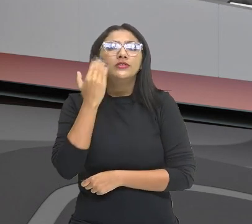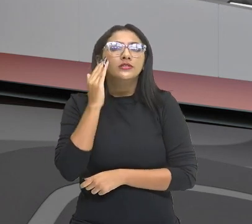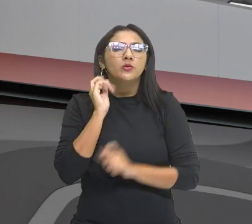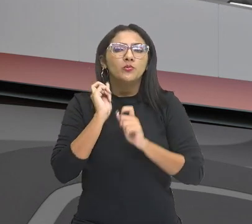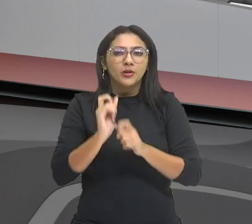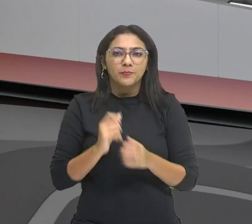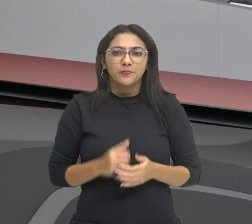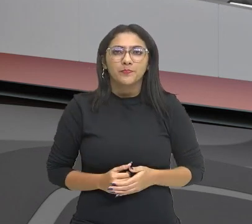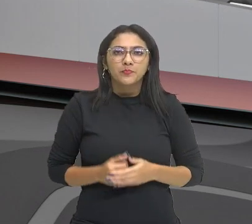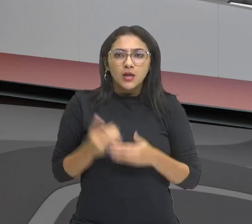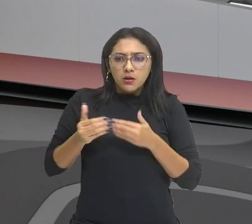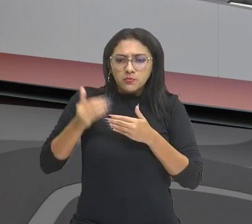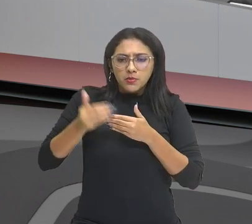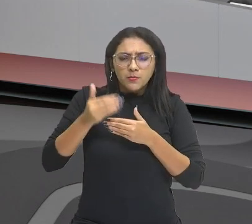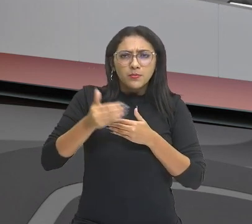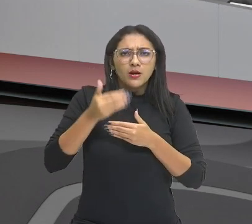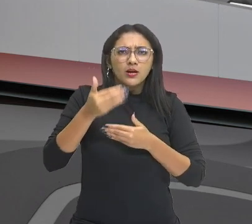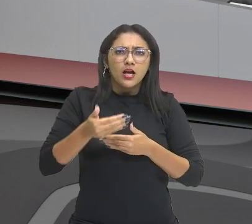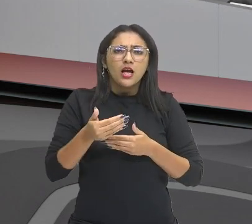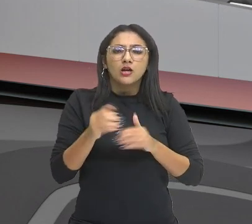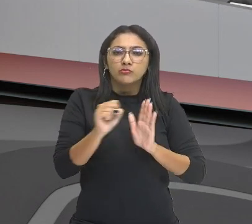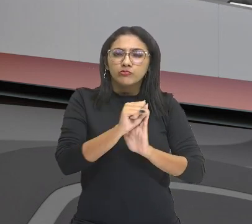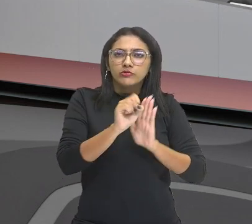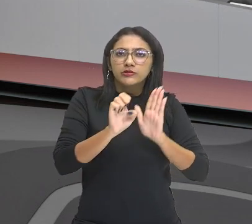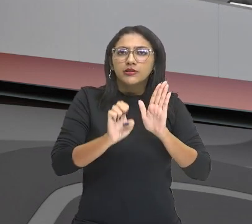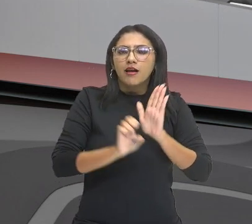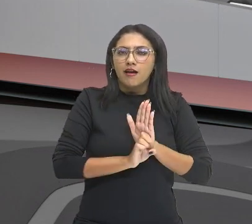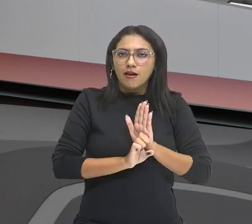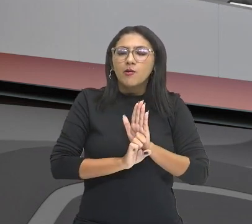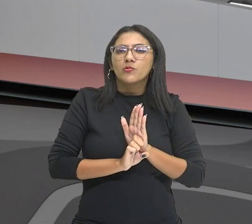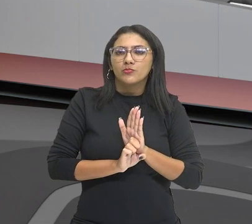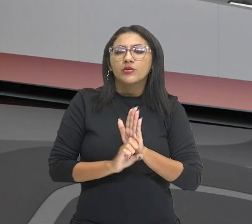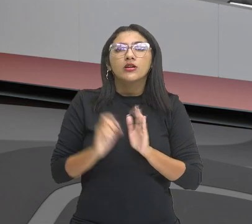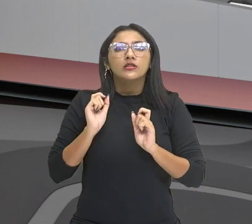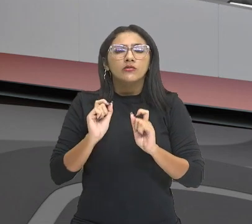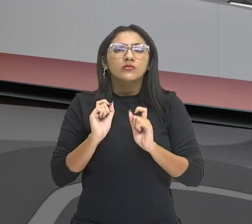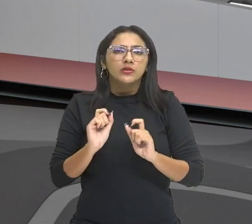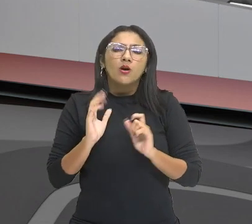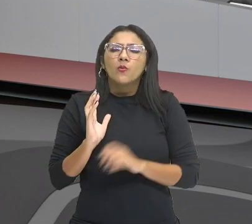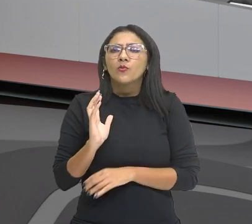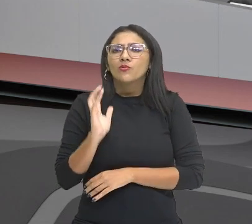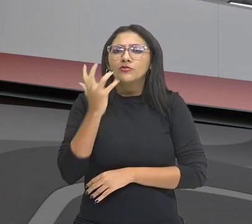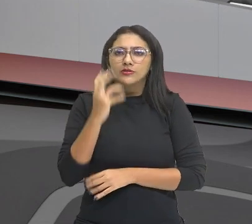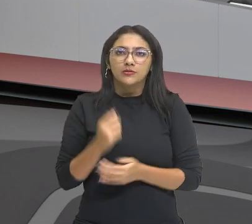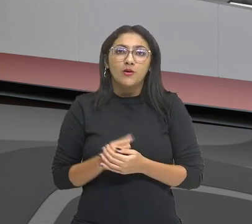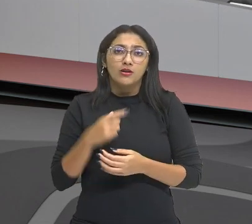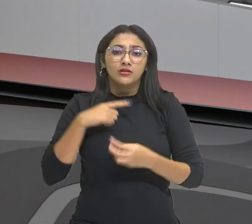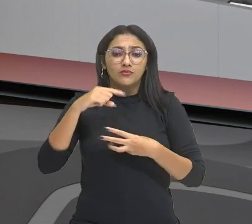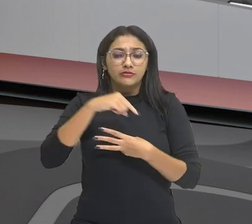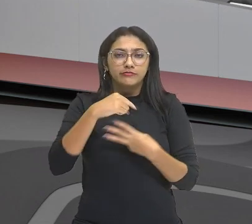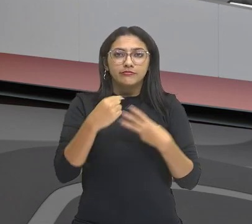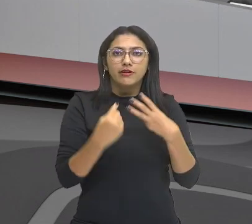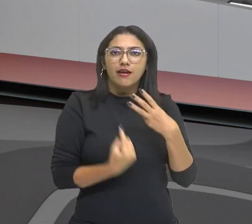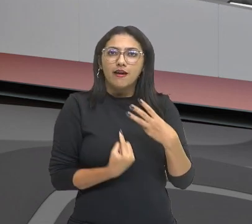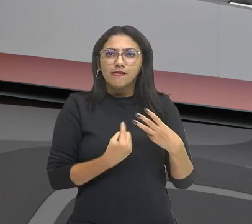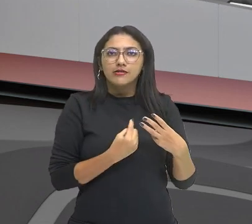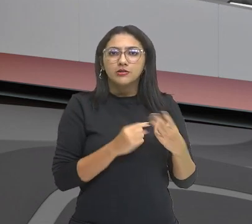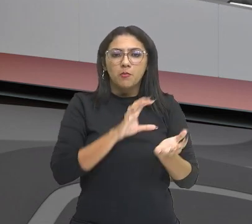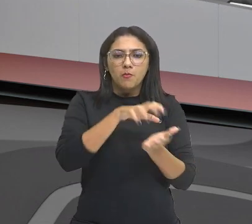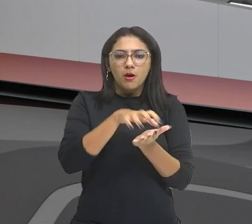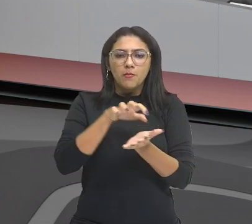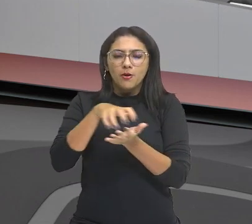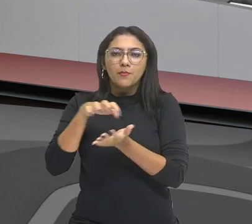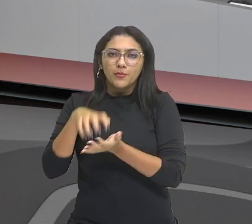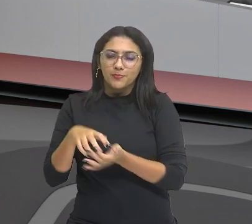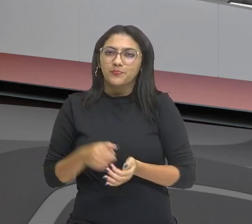longo desse último século e do século corrente, nós tivemos pelo menos 3 ordens geopolíticas, tá? E